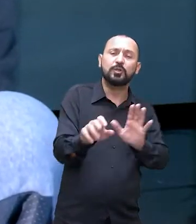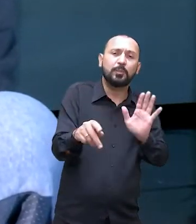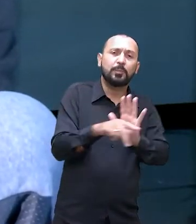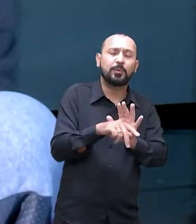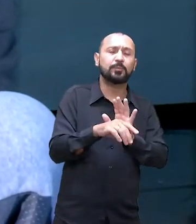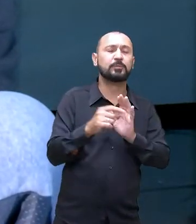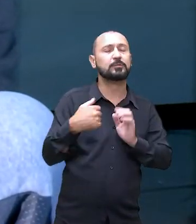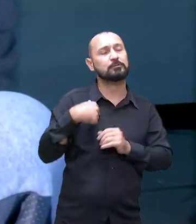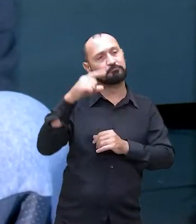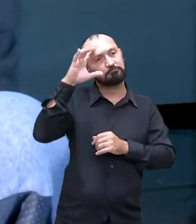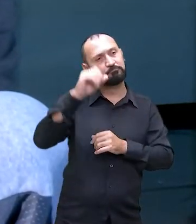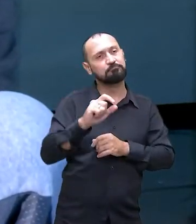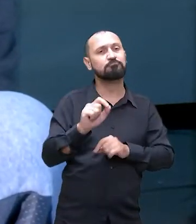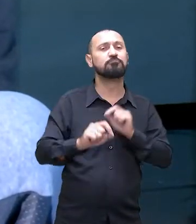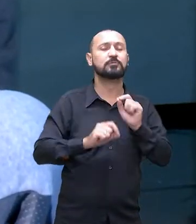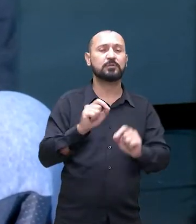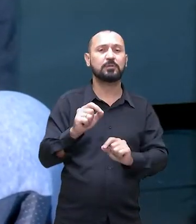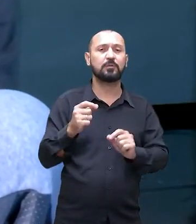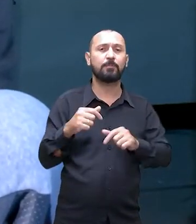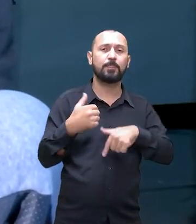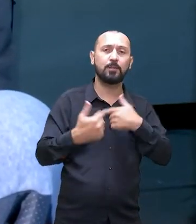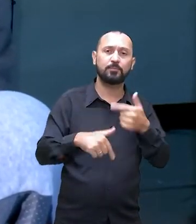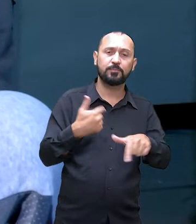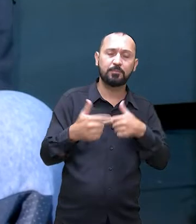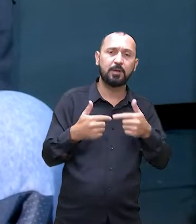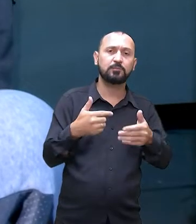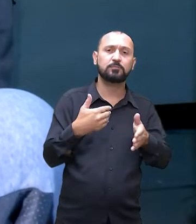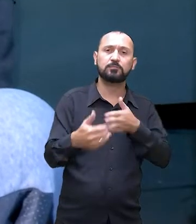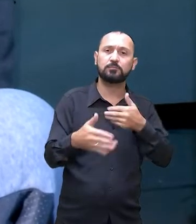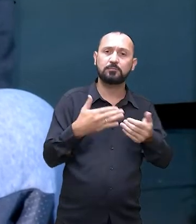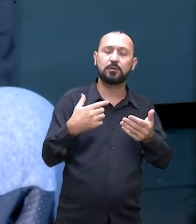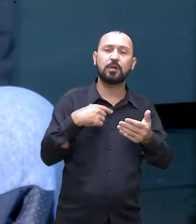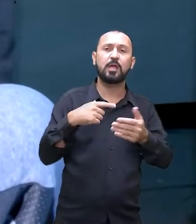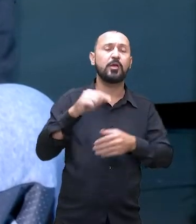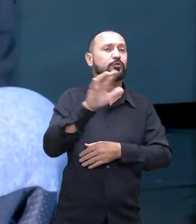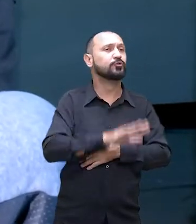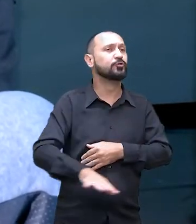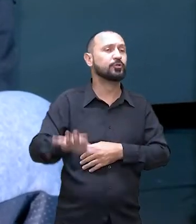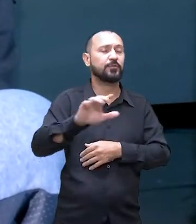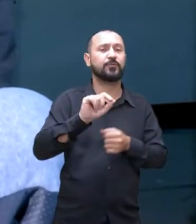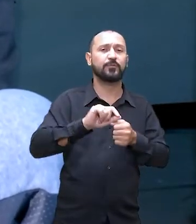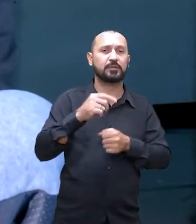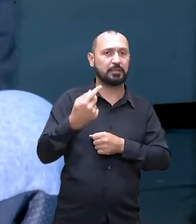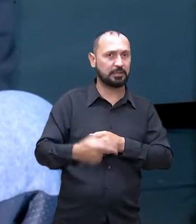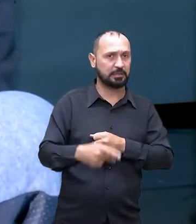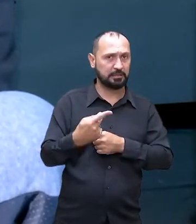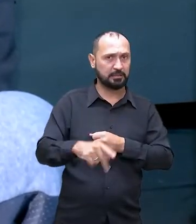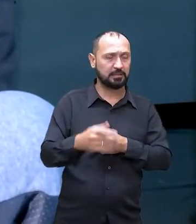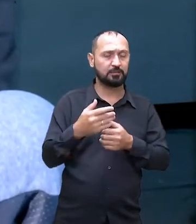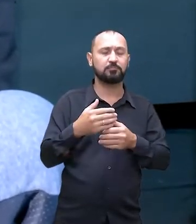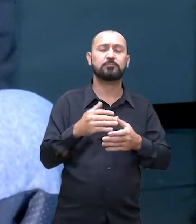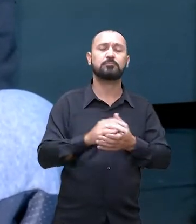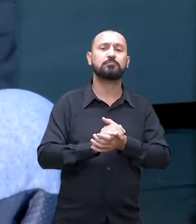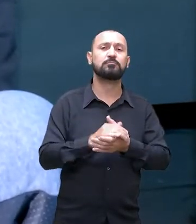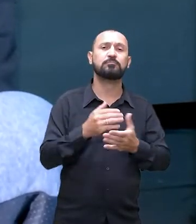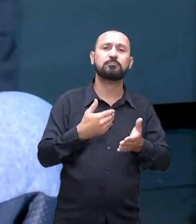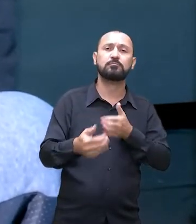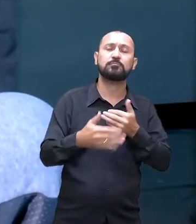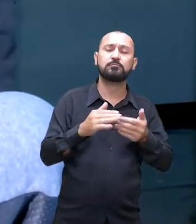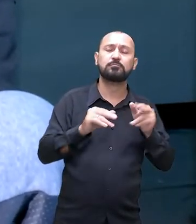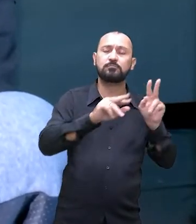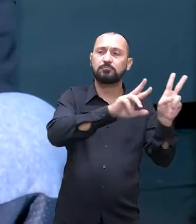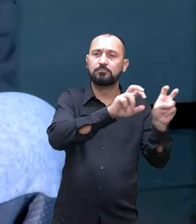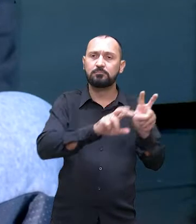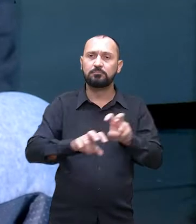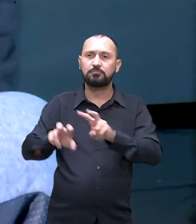gente chega a uma conclusão que o nosso trabalho independente é um trabalho universal, feito aqui, né, não importa as questões que a